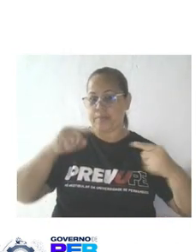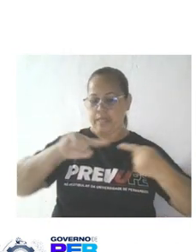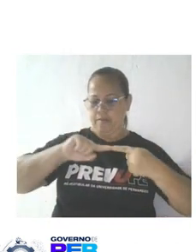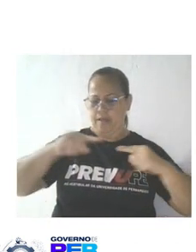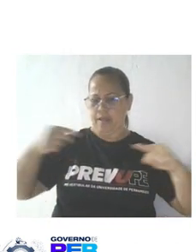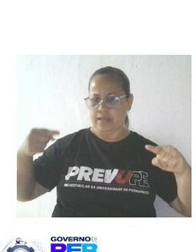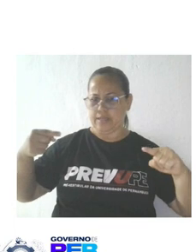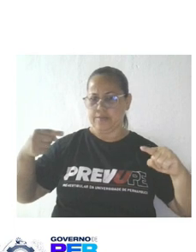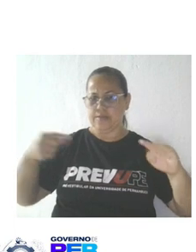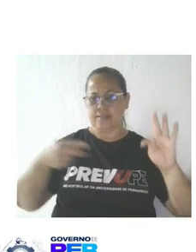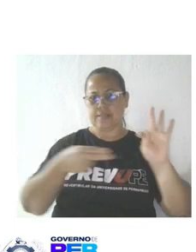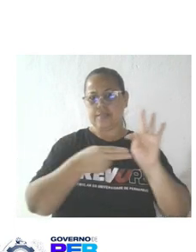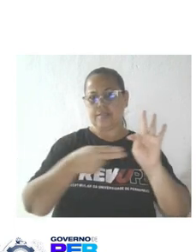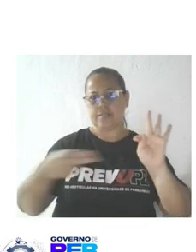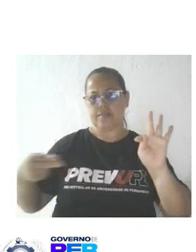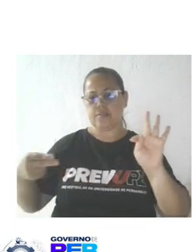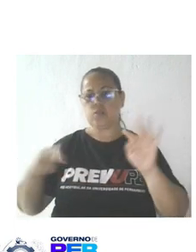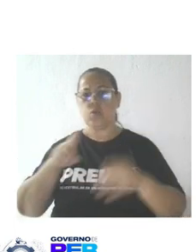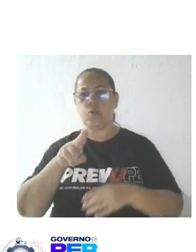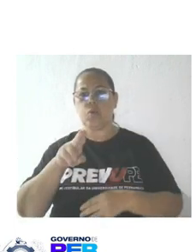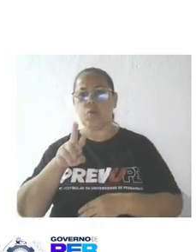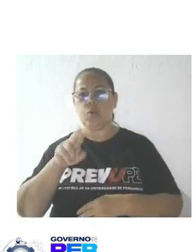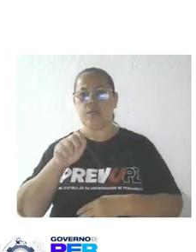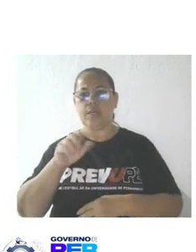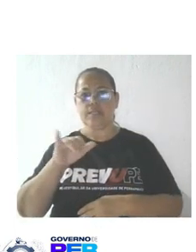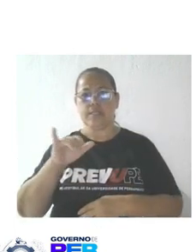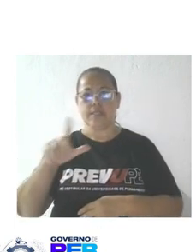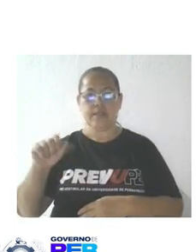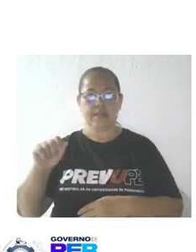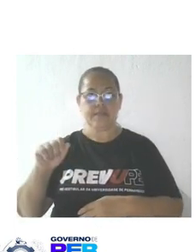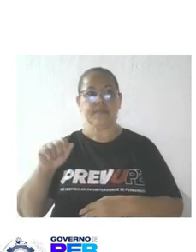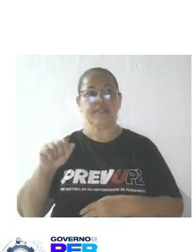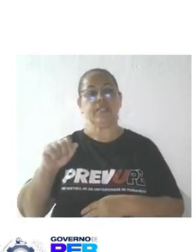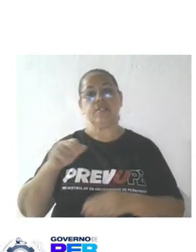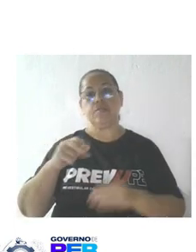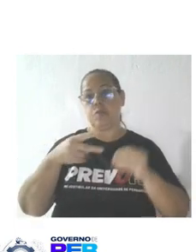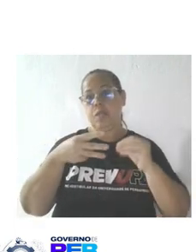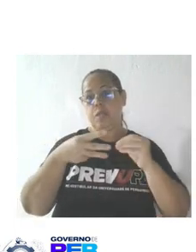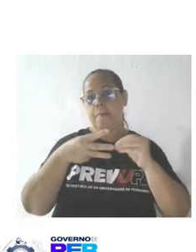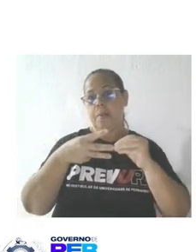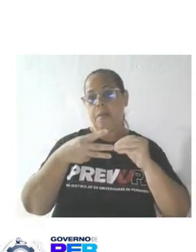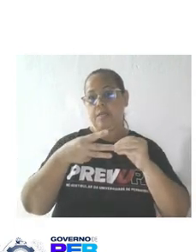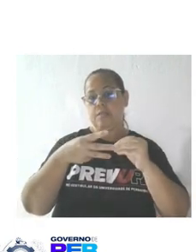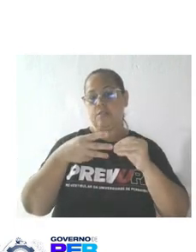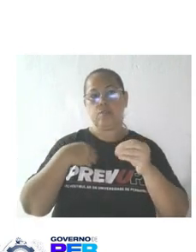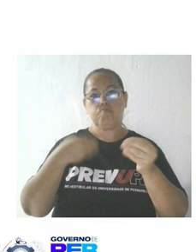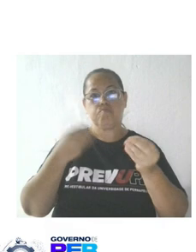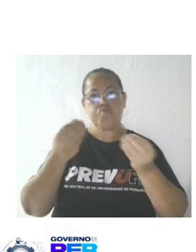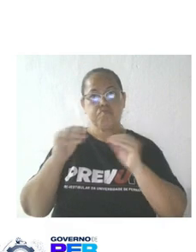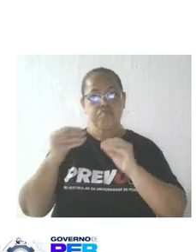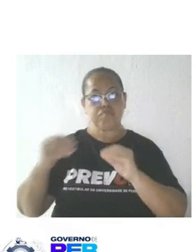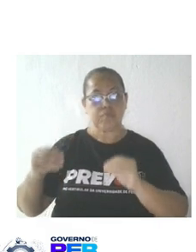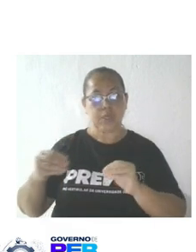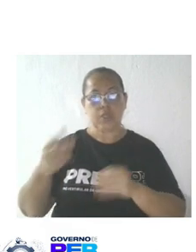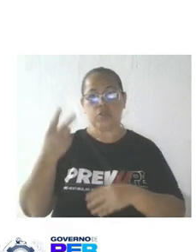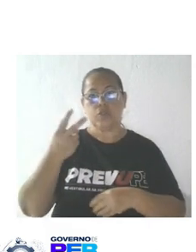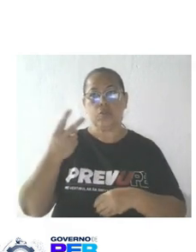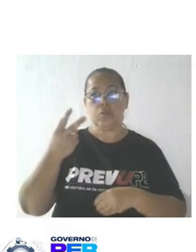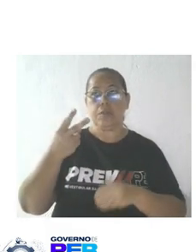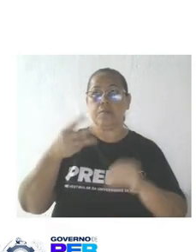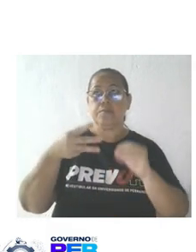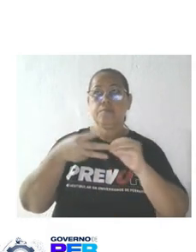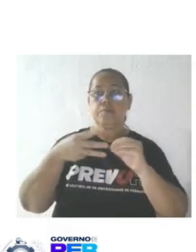lugar de timina, eu tenho uracila. Então, a partir dessa molécula aqui, se eu montasse uma segunda molécula de RNA,